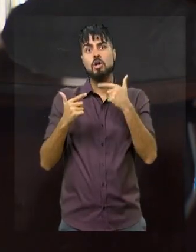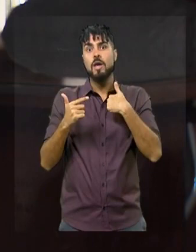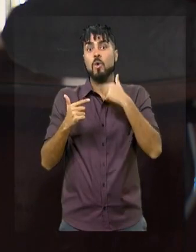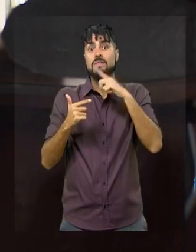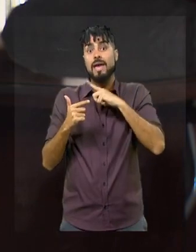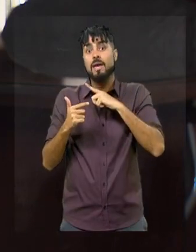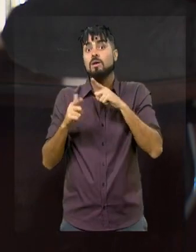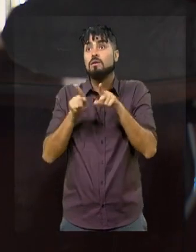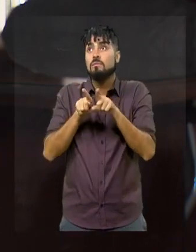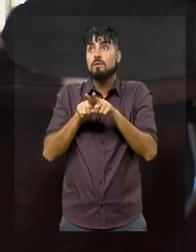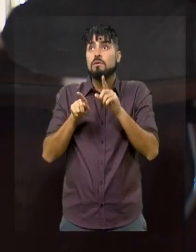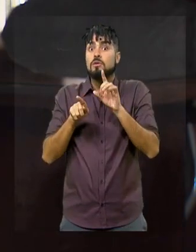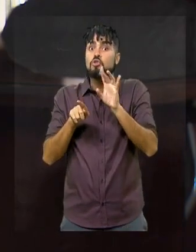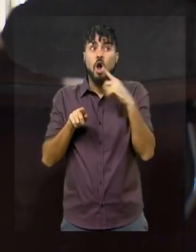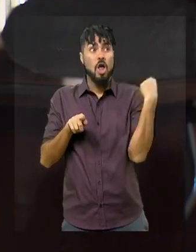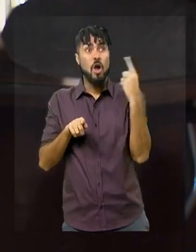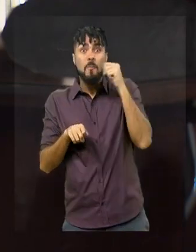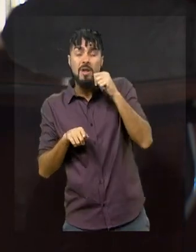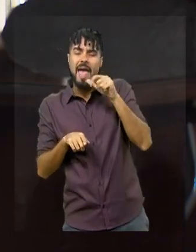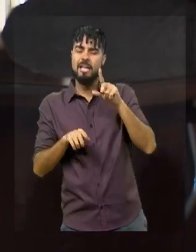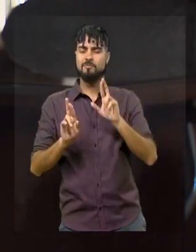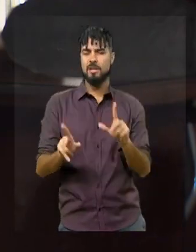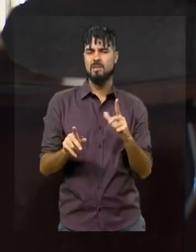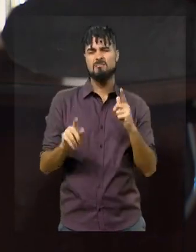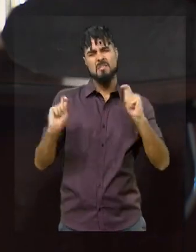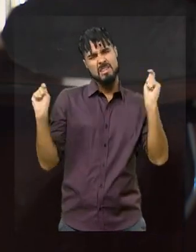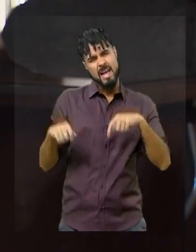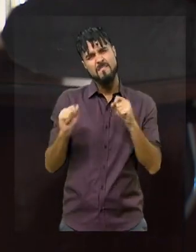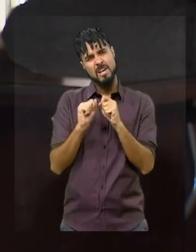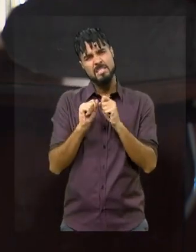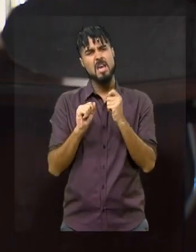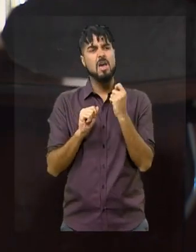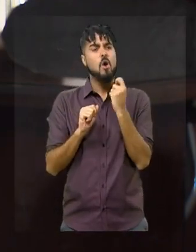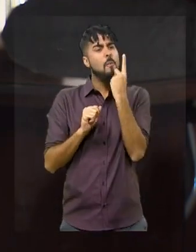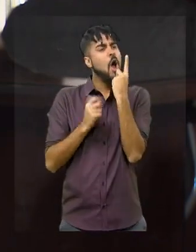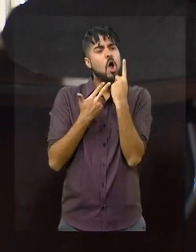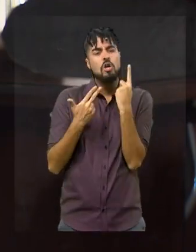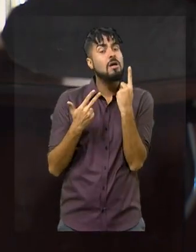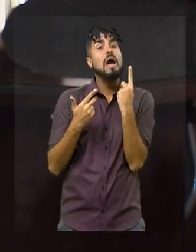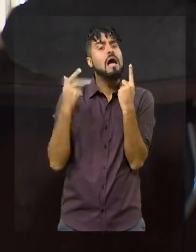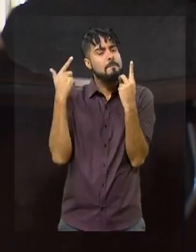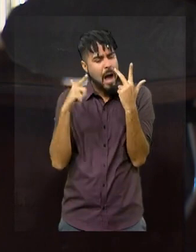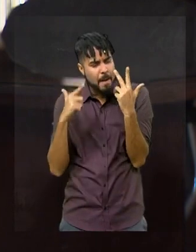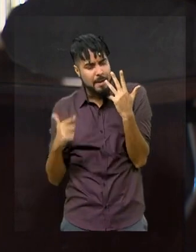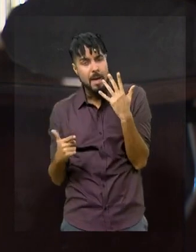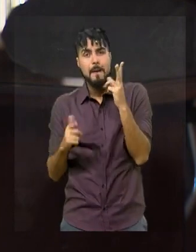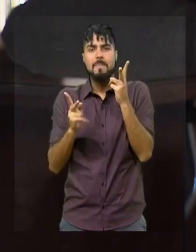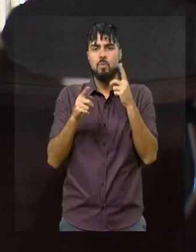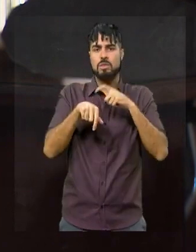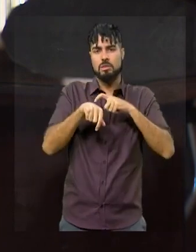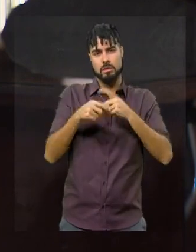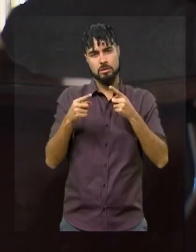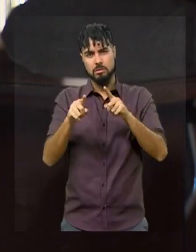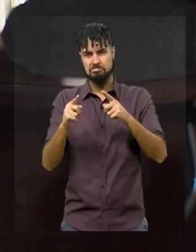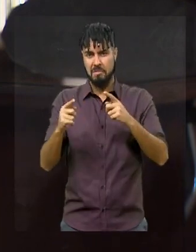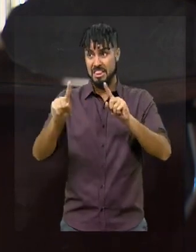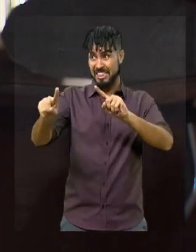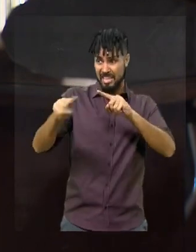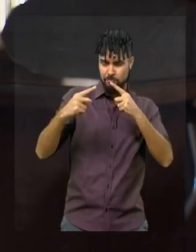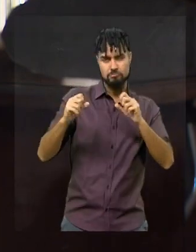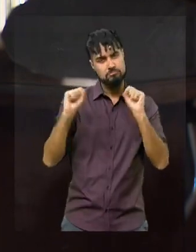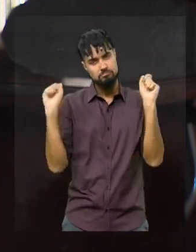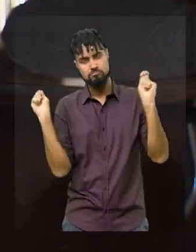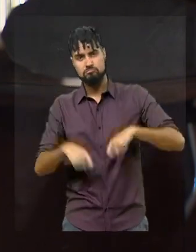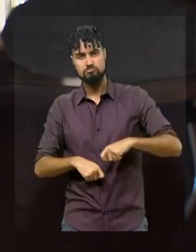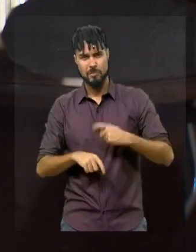mulher, né? Nós, mulheres, somos diferentes. Nós podemos fazer mais de uma coisa ao mesmo tempo. Nós estamos aí para os desafios, porque desde